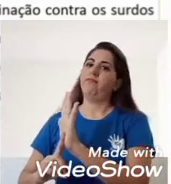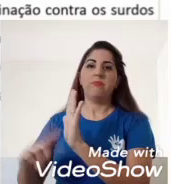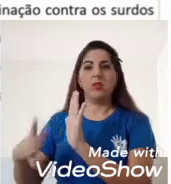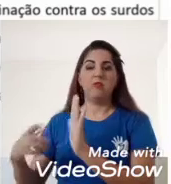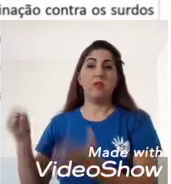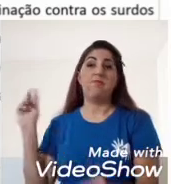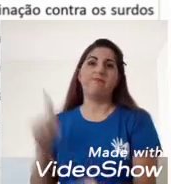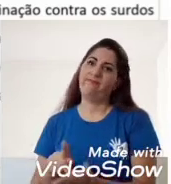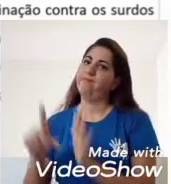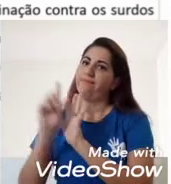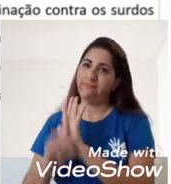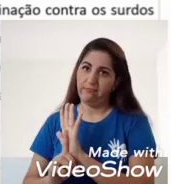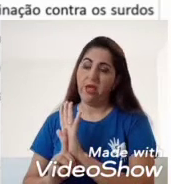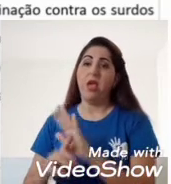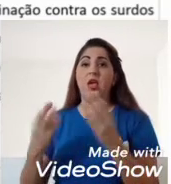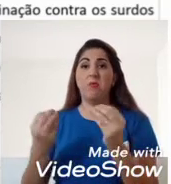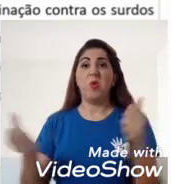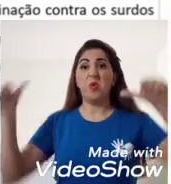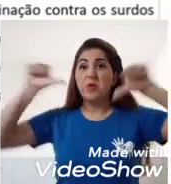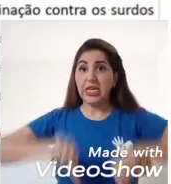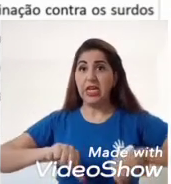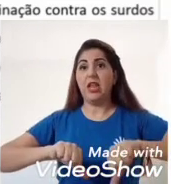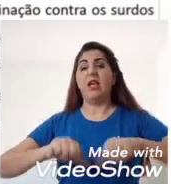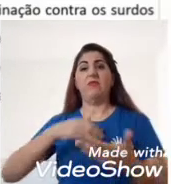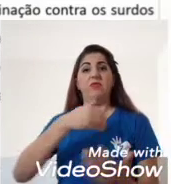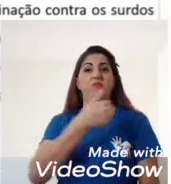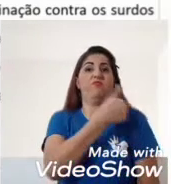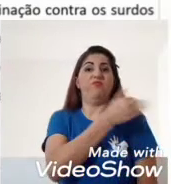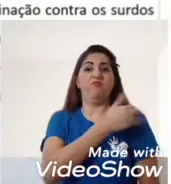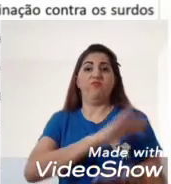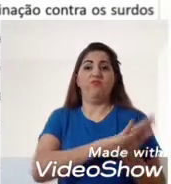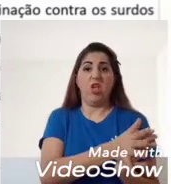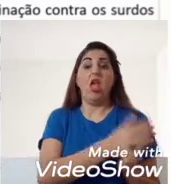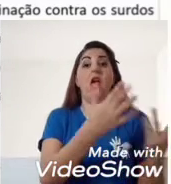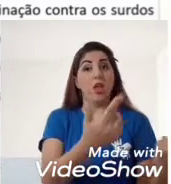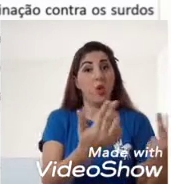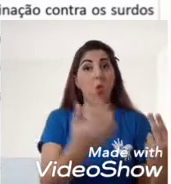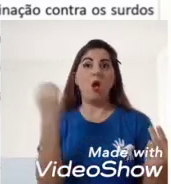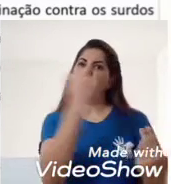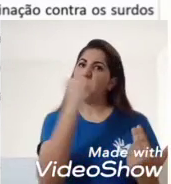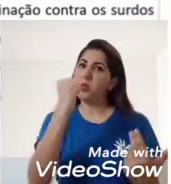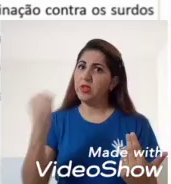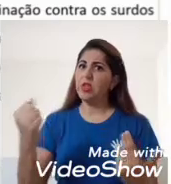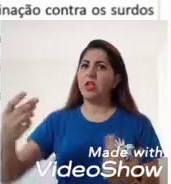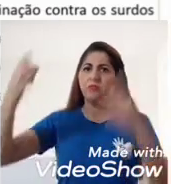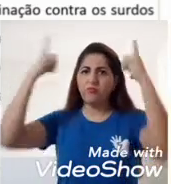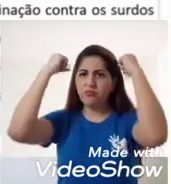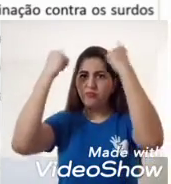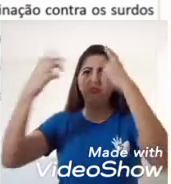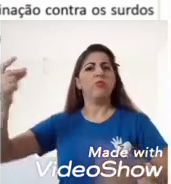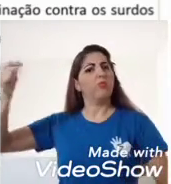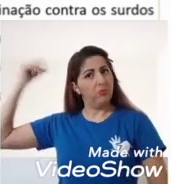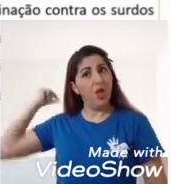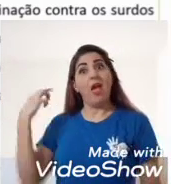É tão grave e excludente quanto os homicídios praticados em Esparta, apenas mais dissimulado. Então ela